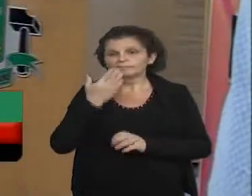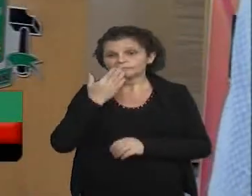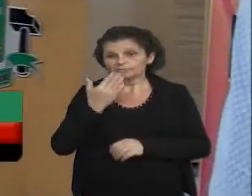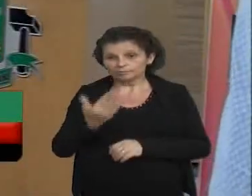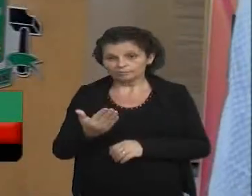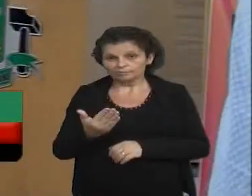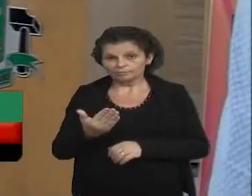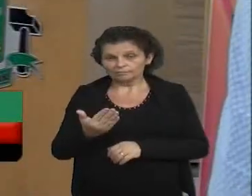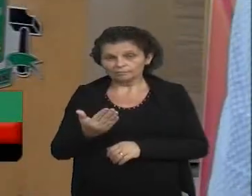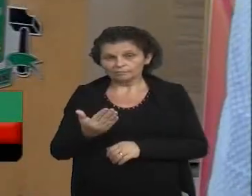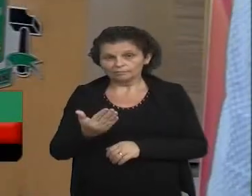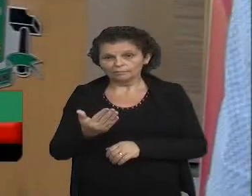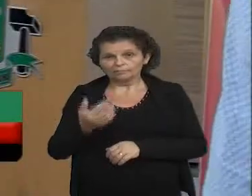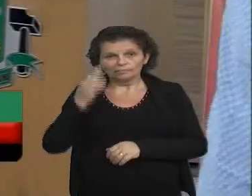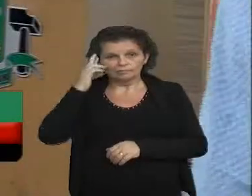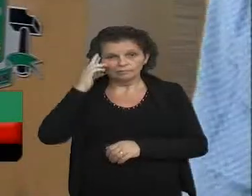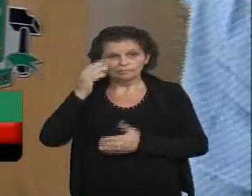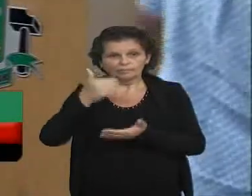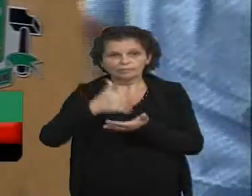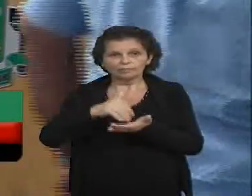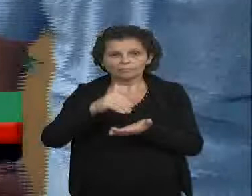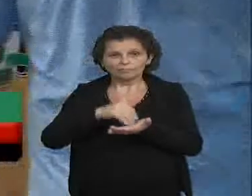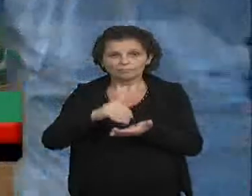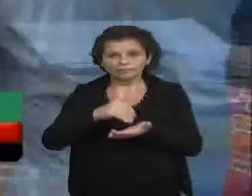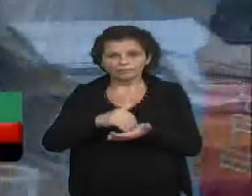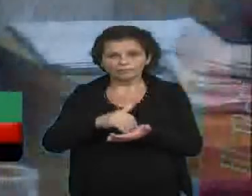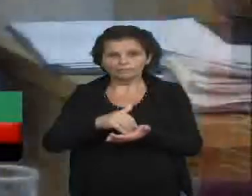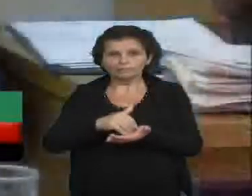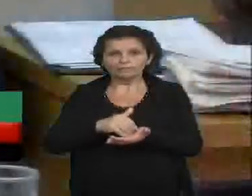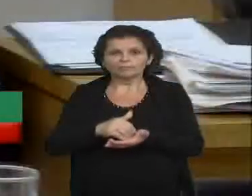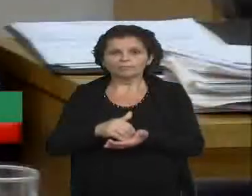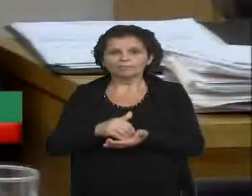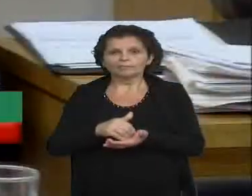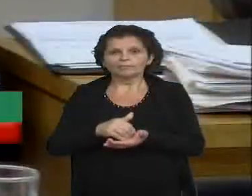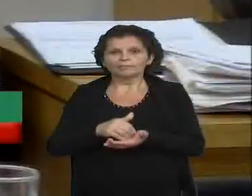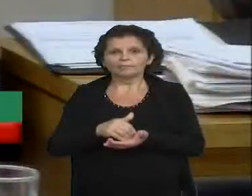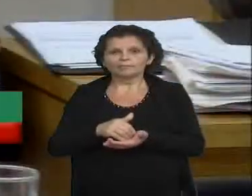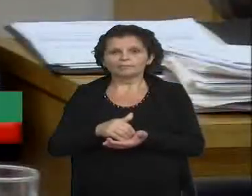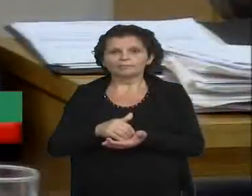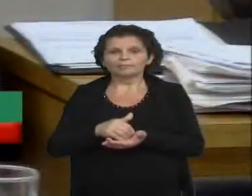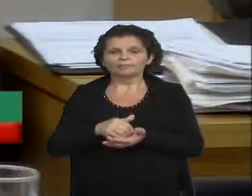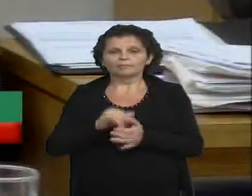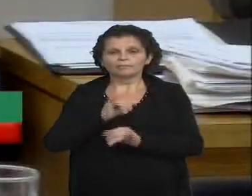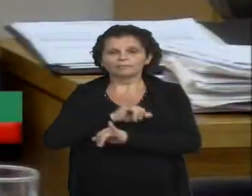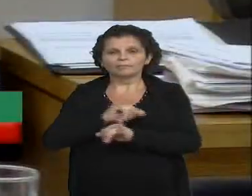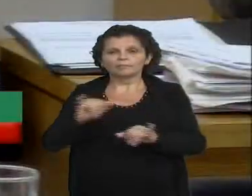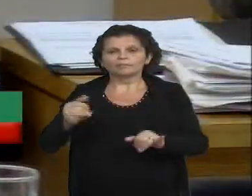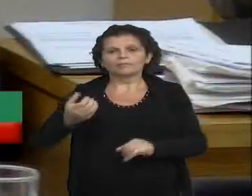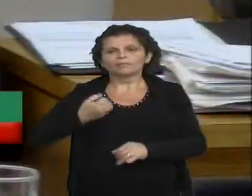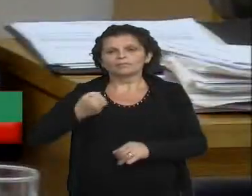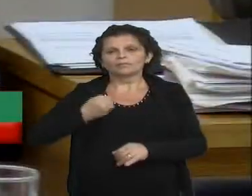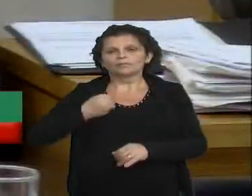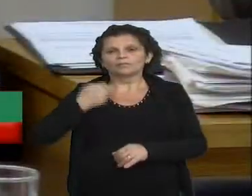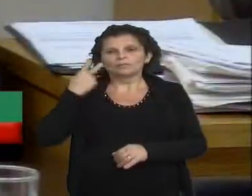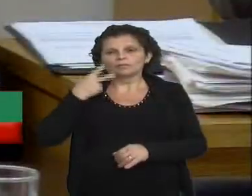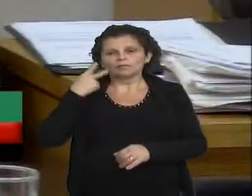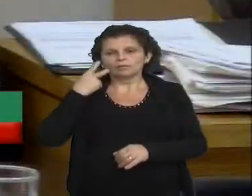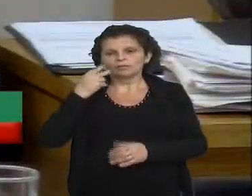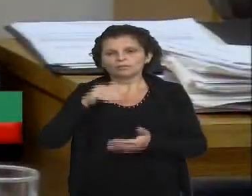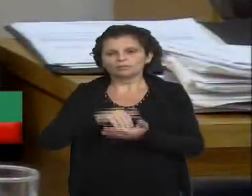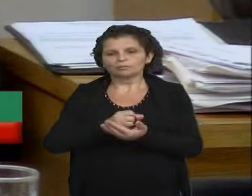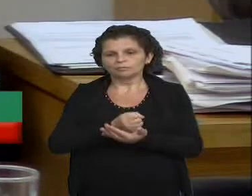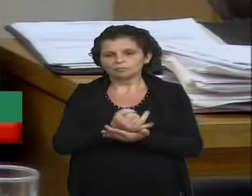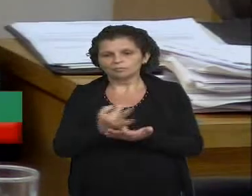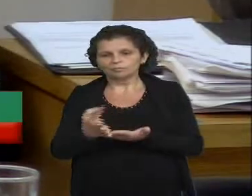Solicito à senhora secretária que informe o número de vereadores